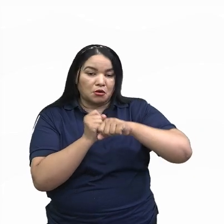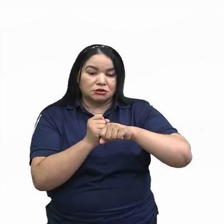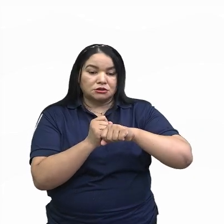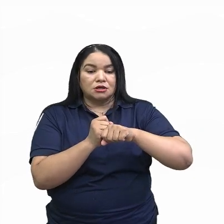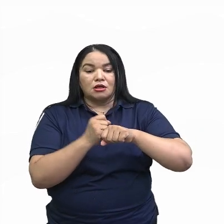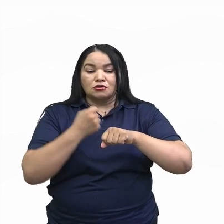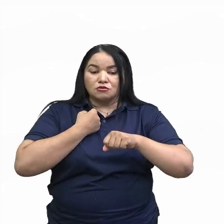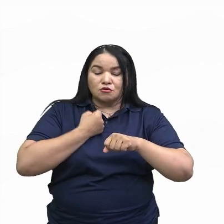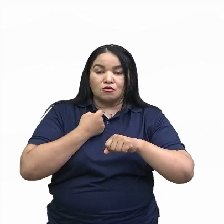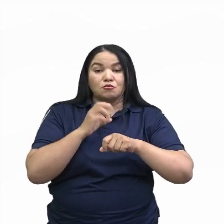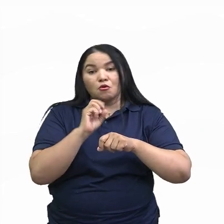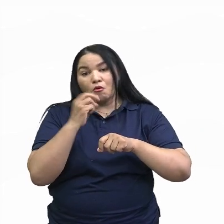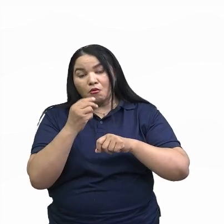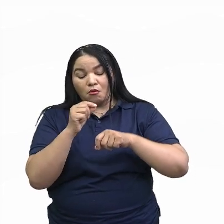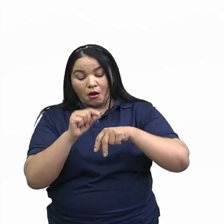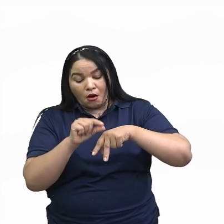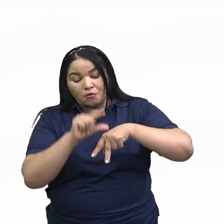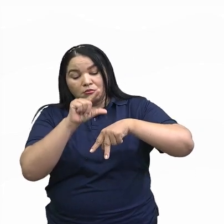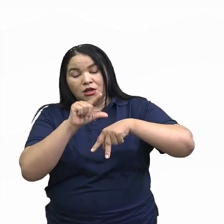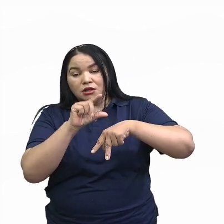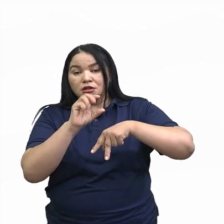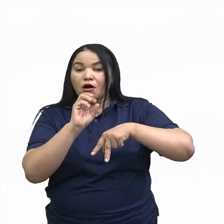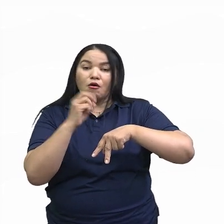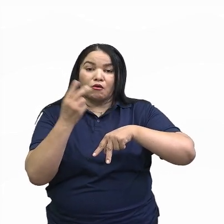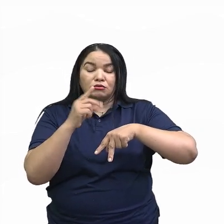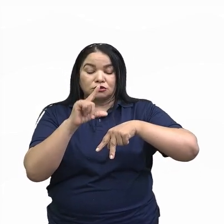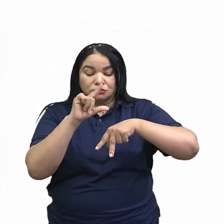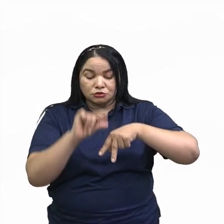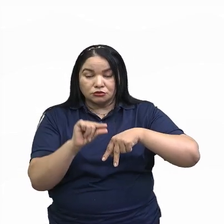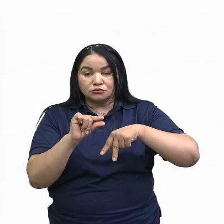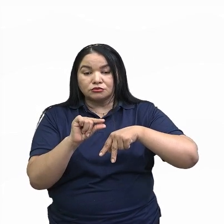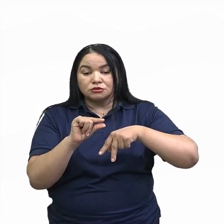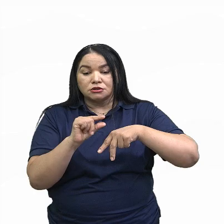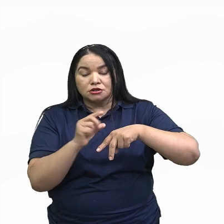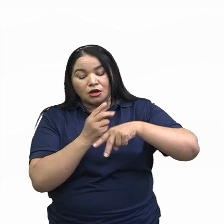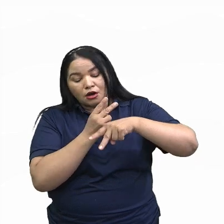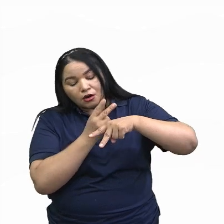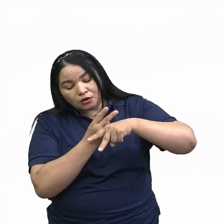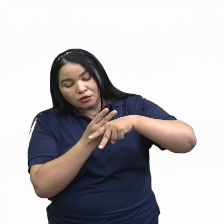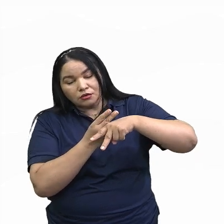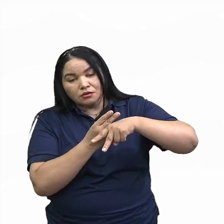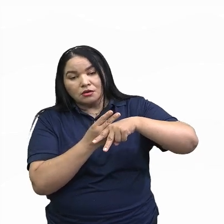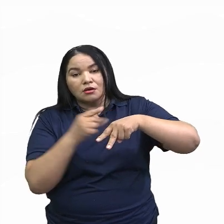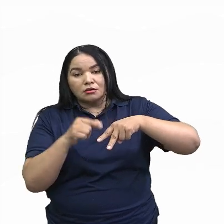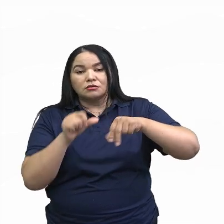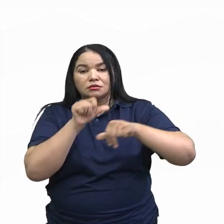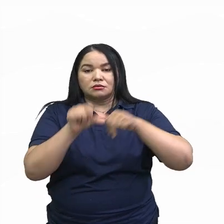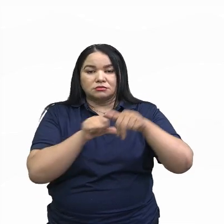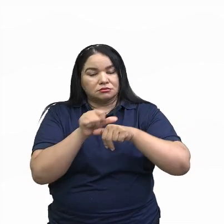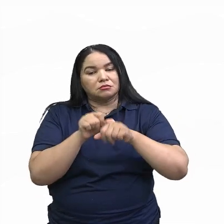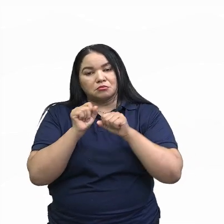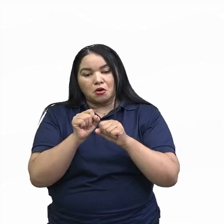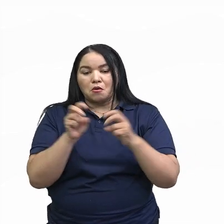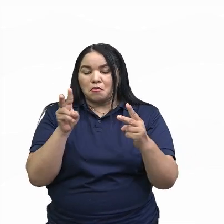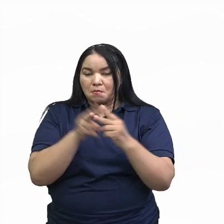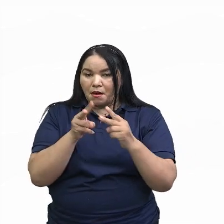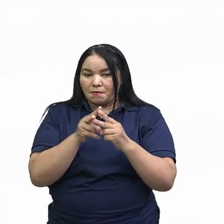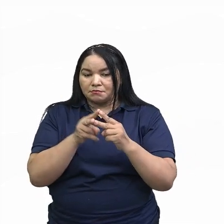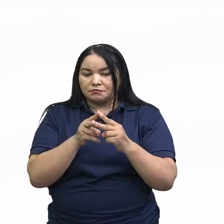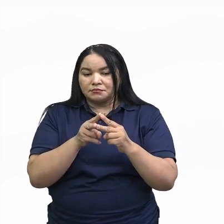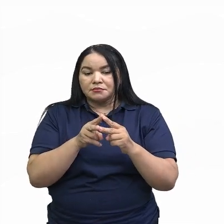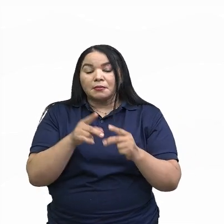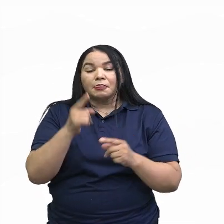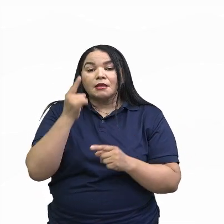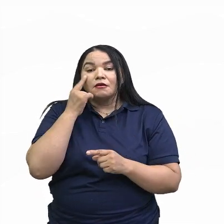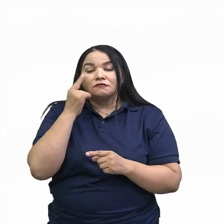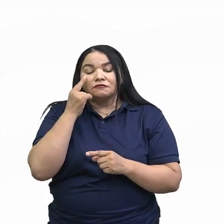numérica, aumentar ou diminuir aquela quantidade, ou estrutural, vai modificar algum par de cromossomo. Né? Então eu tenho